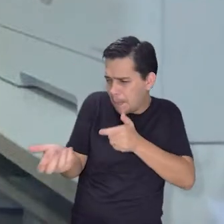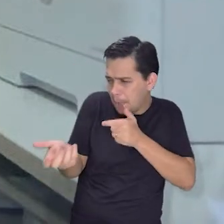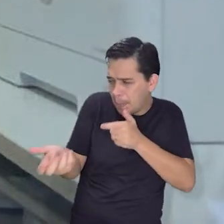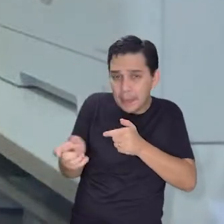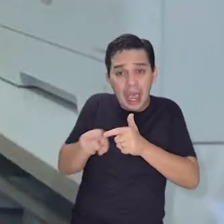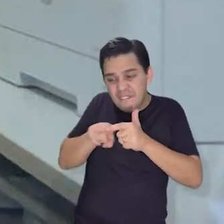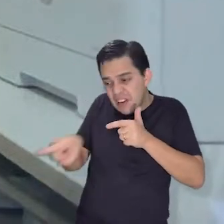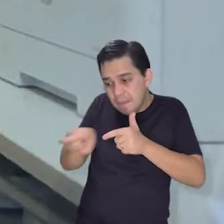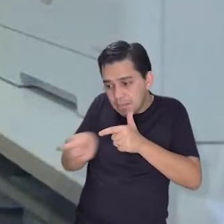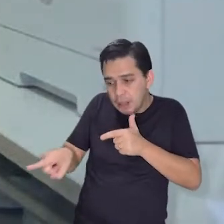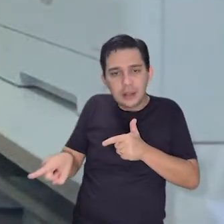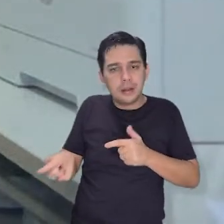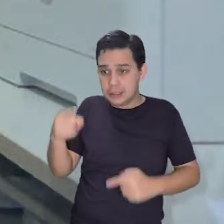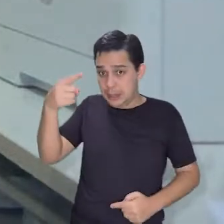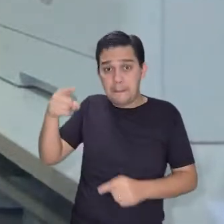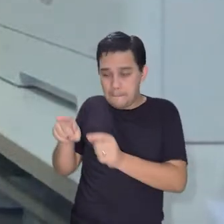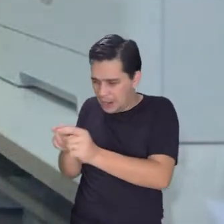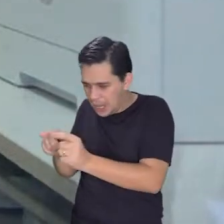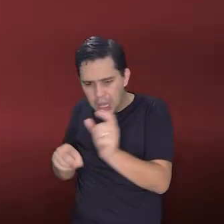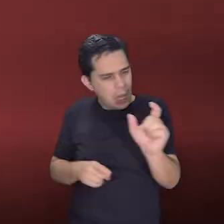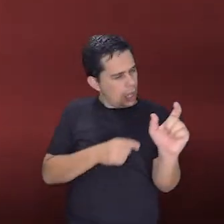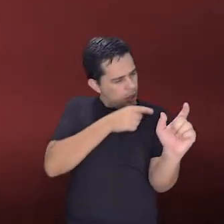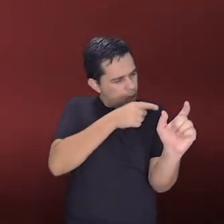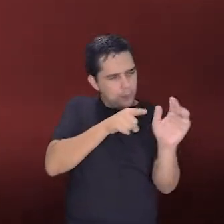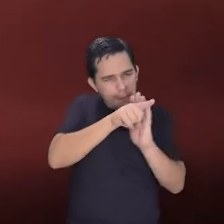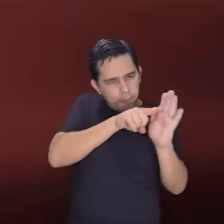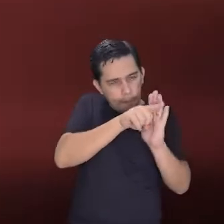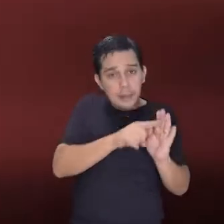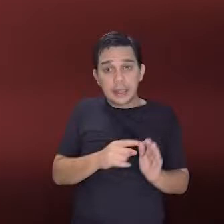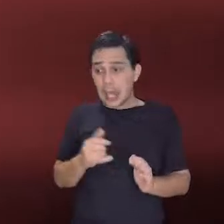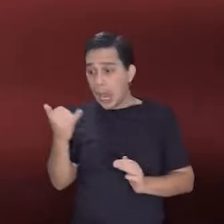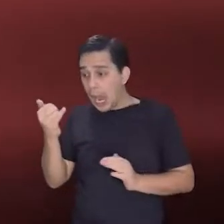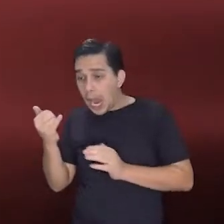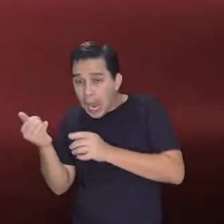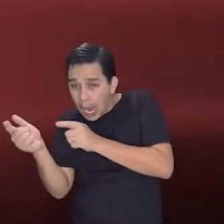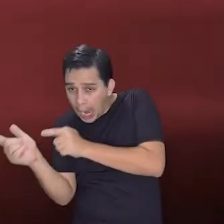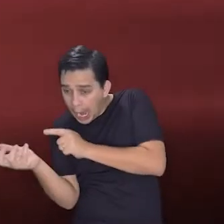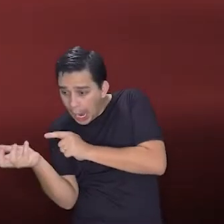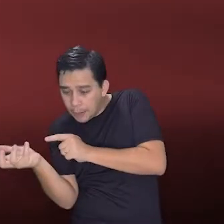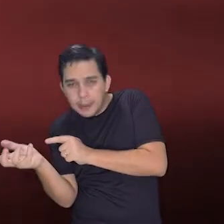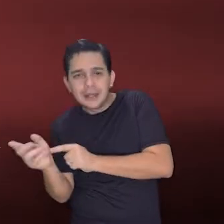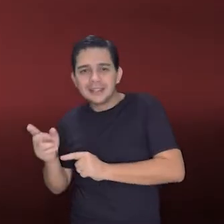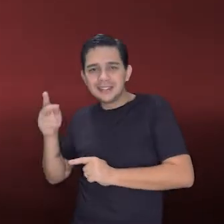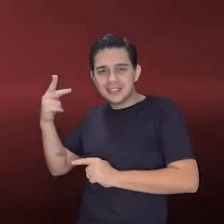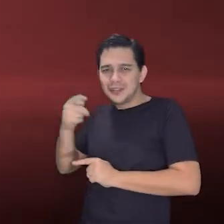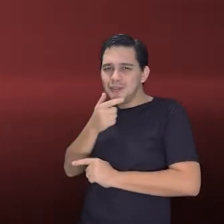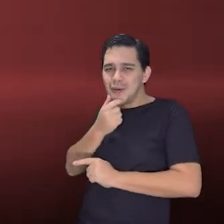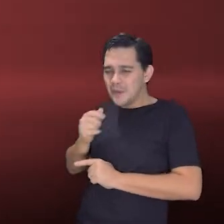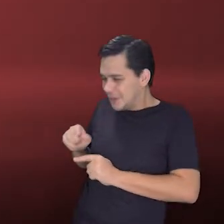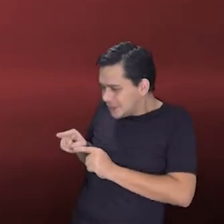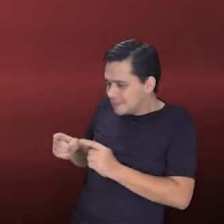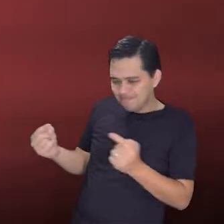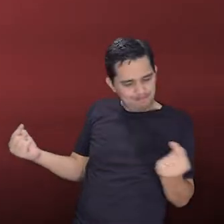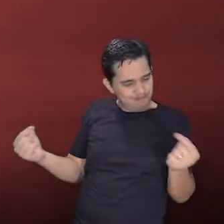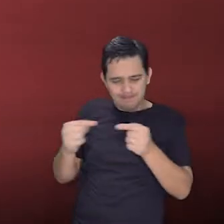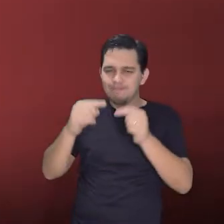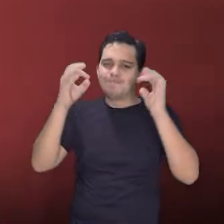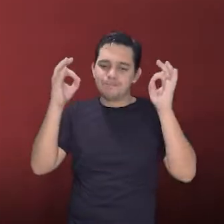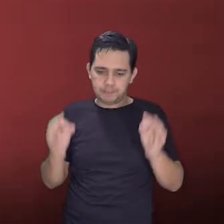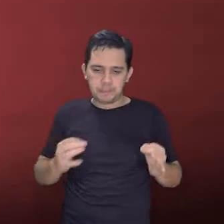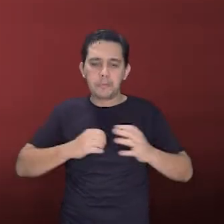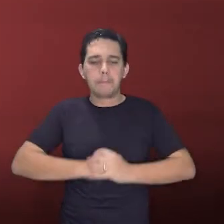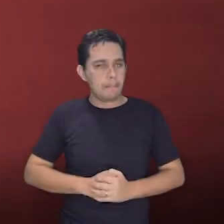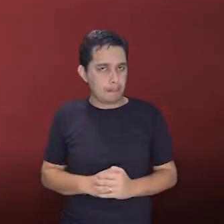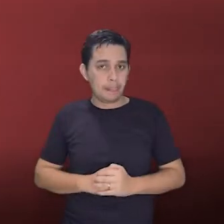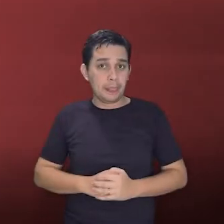crime. Os jurados, por maioria e a pedido do Ministério Público, condenaram o réu de modo a demonstrar que a